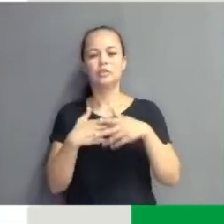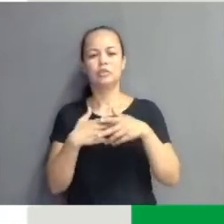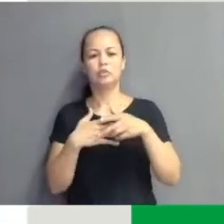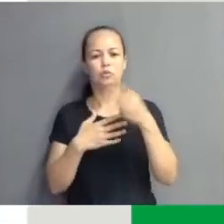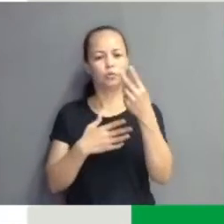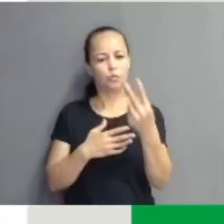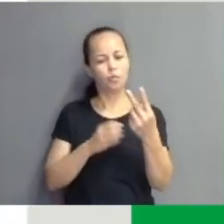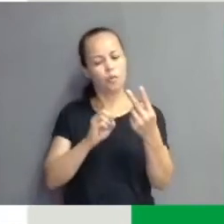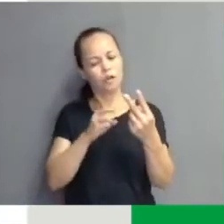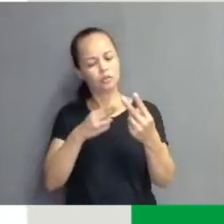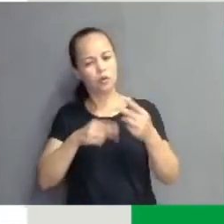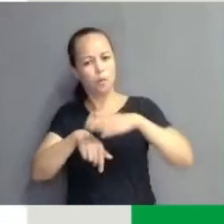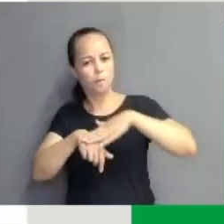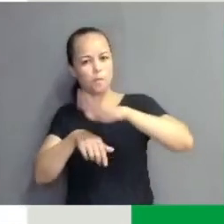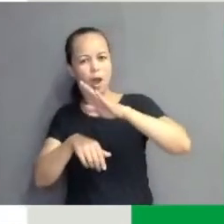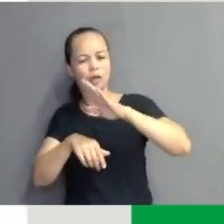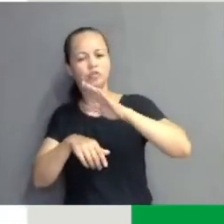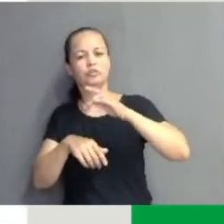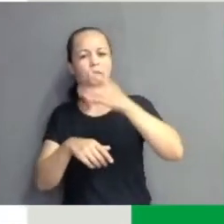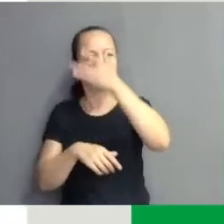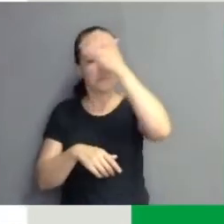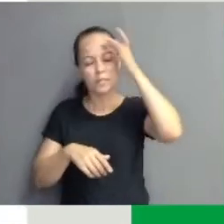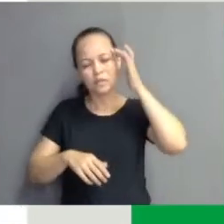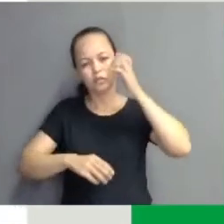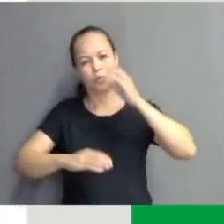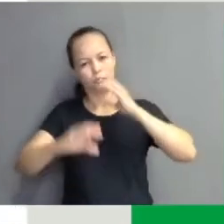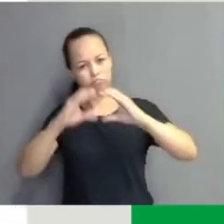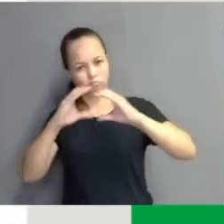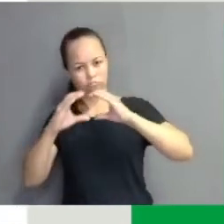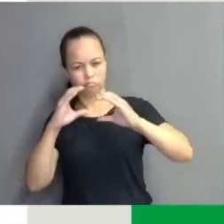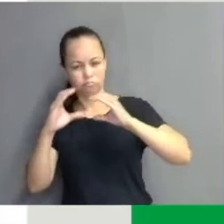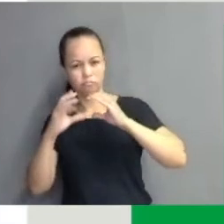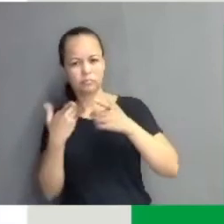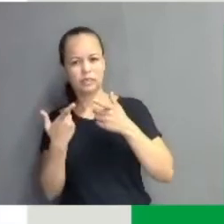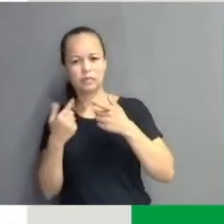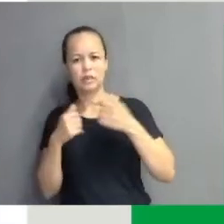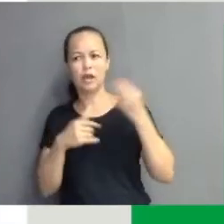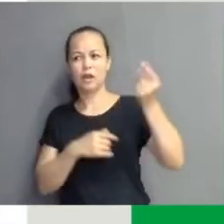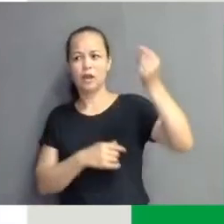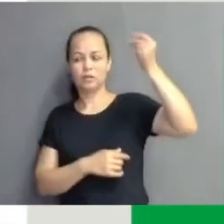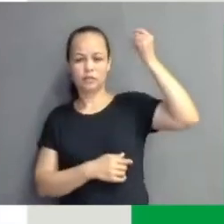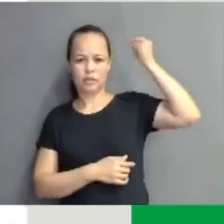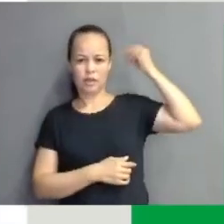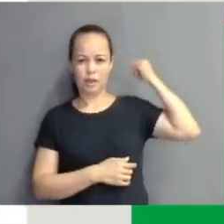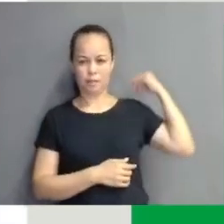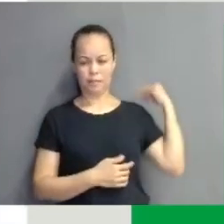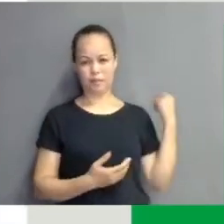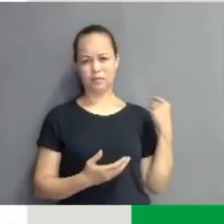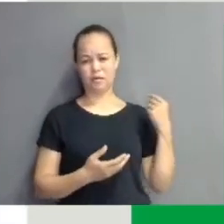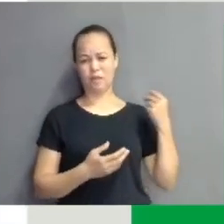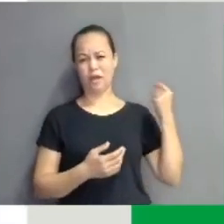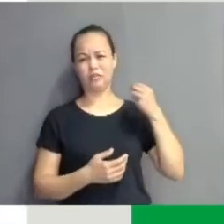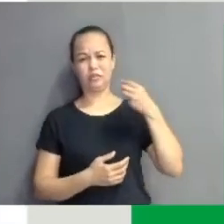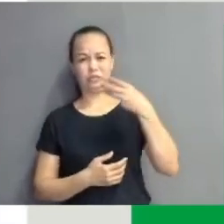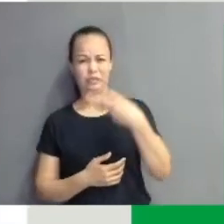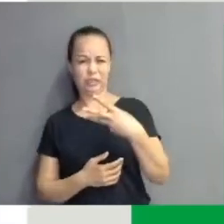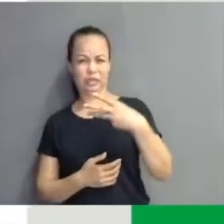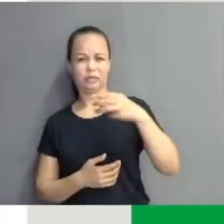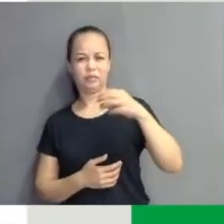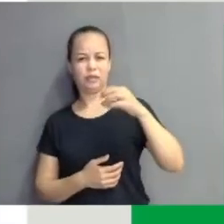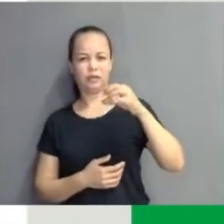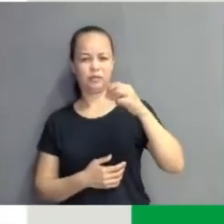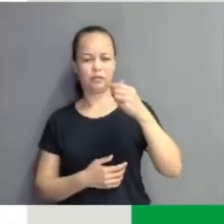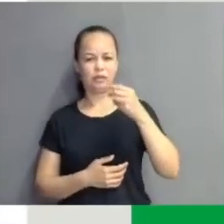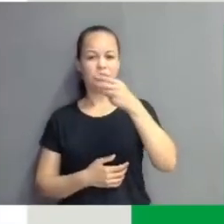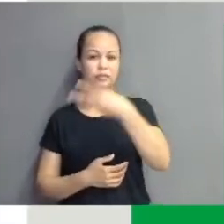pessoas Nós aprendemos que a comunicação antigamente amor de 32 Mil